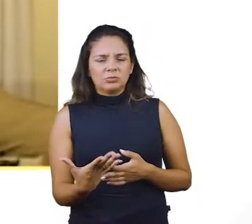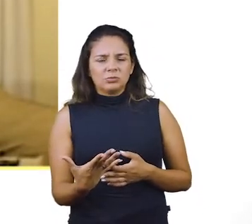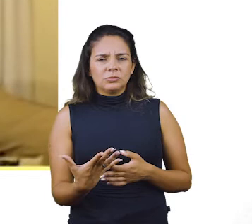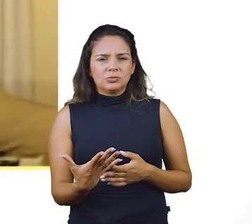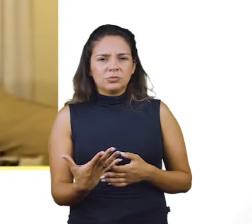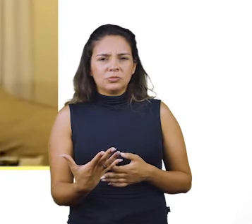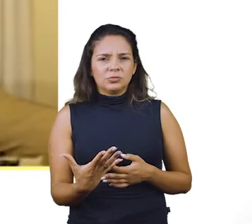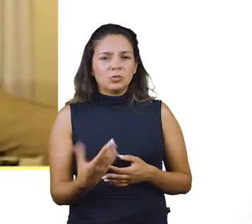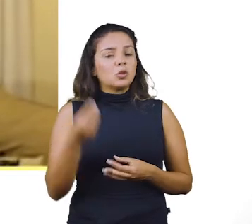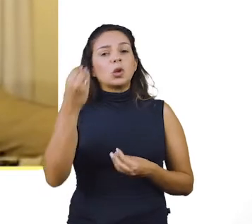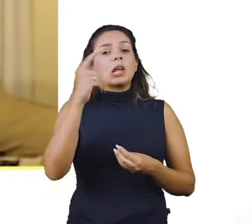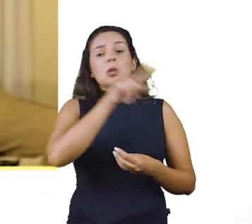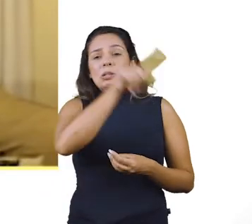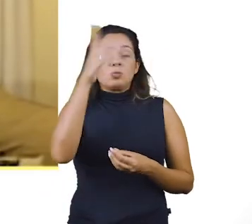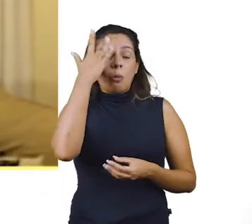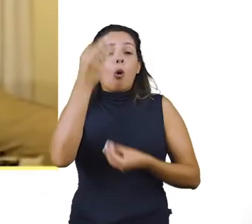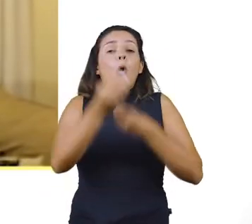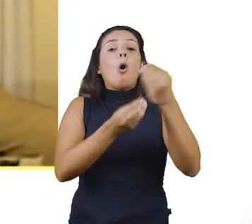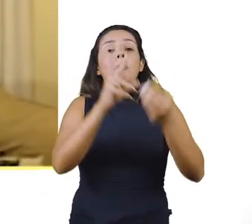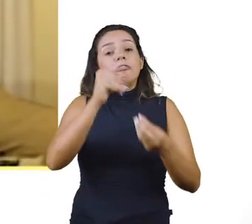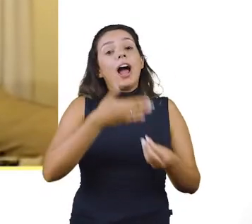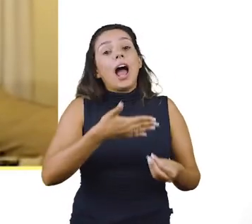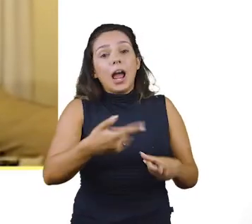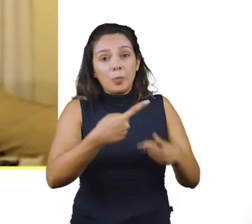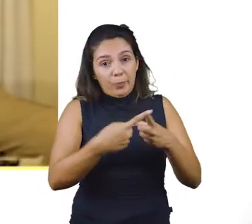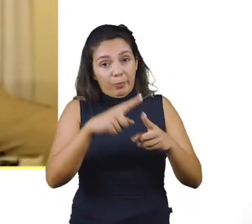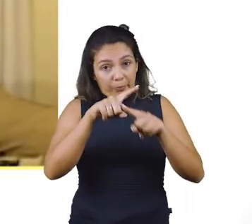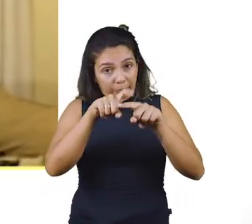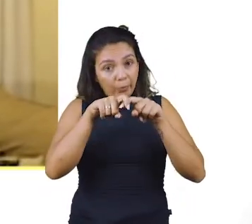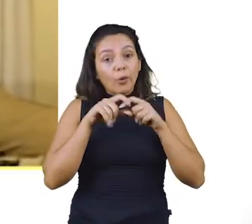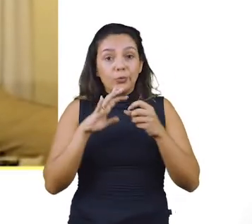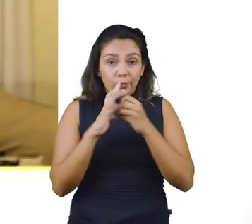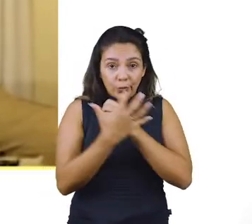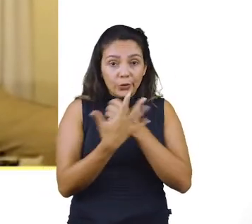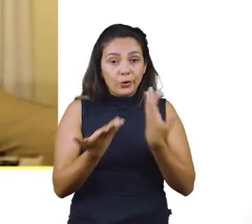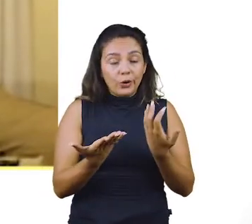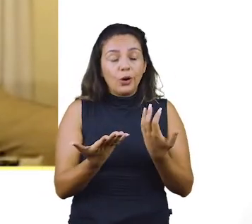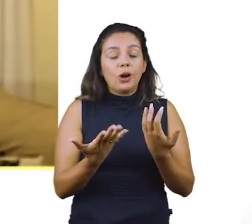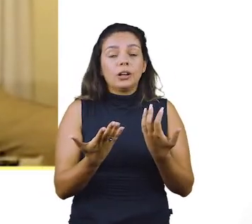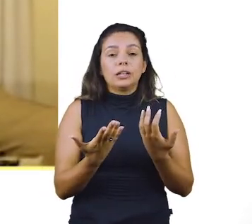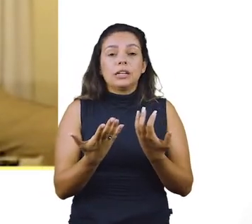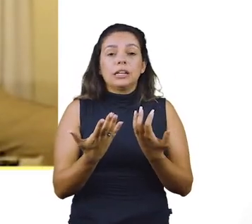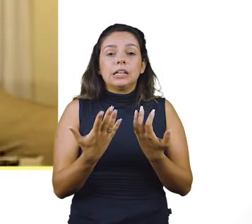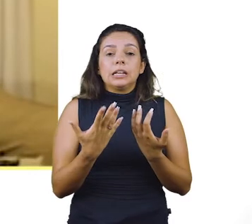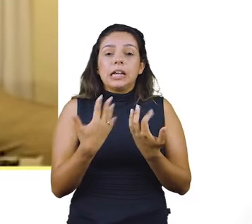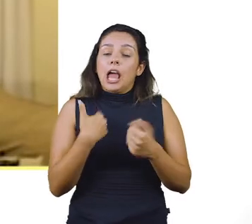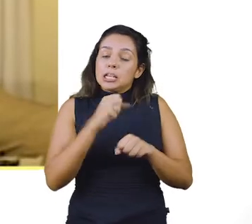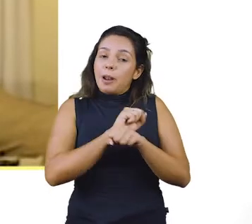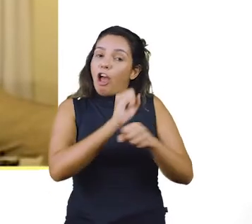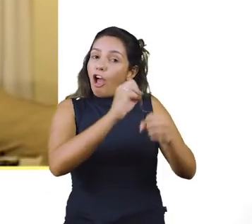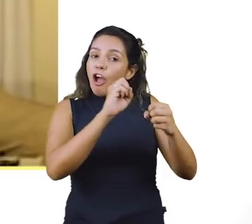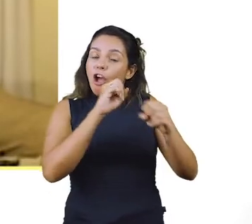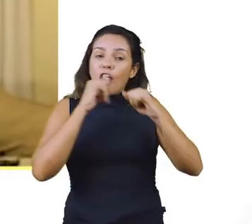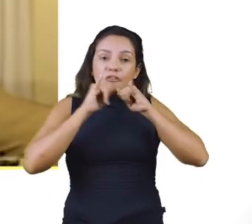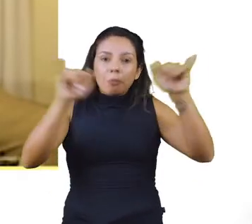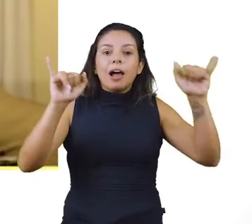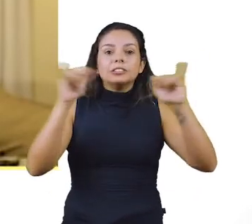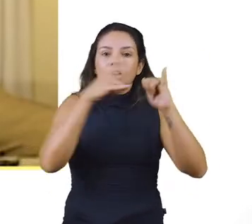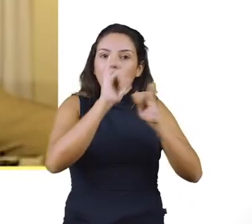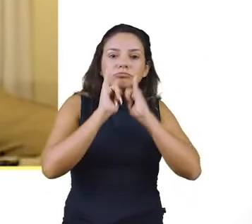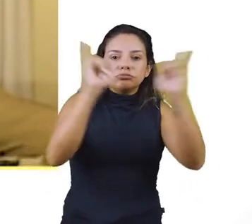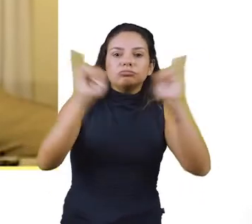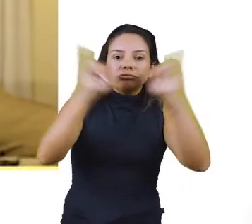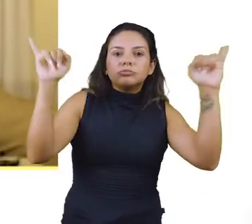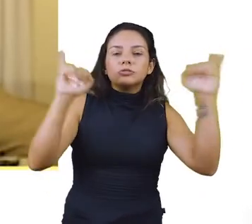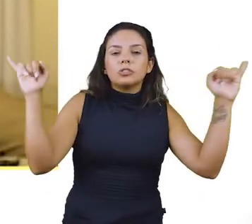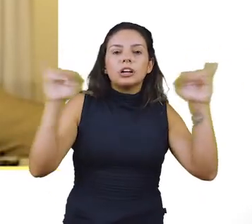ainda como vai ser, né? A gente está aguardando aí essas informações de como vai ser, mas eu espero que seja muito bacana.